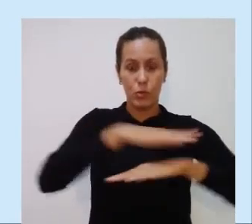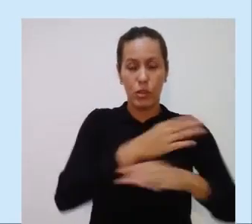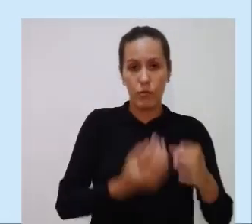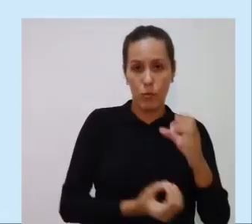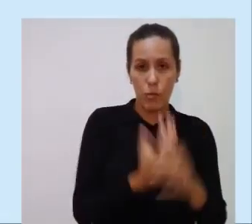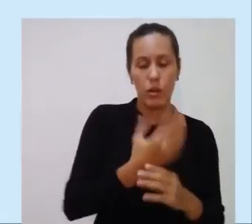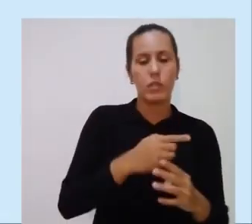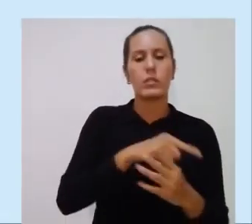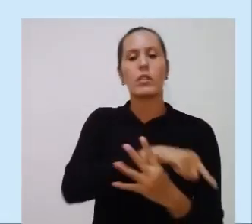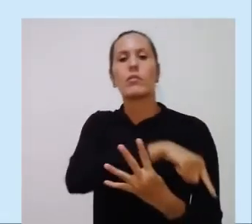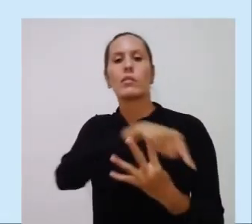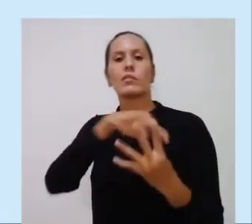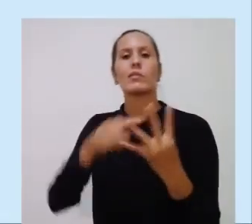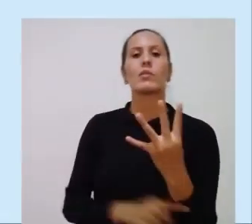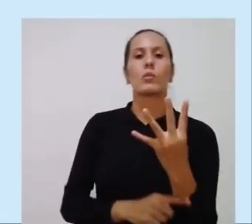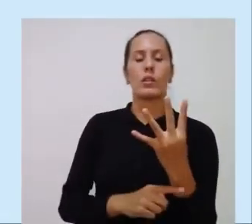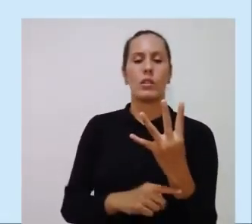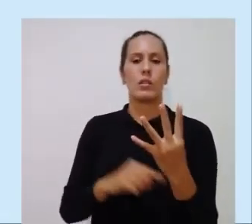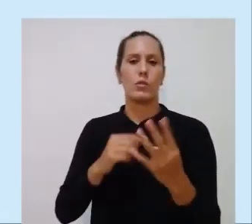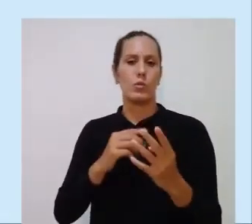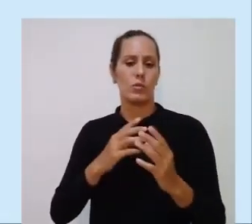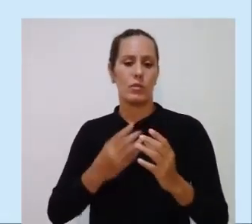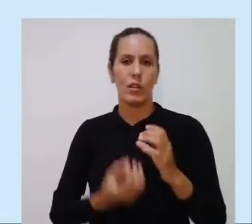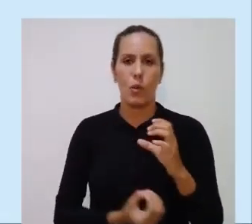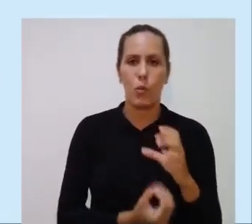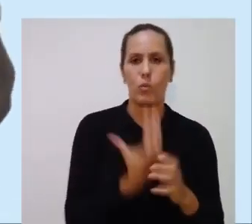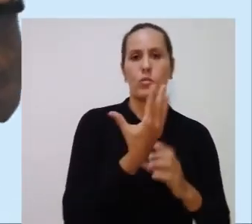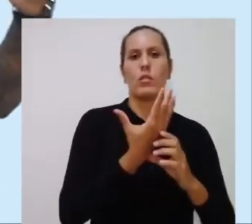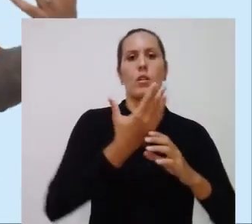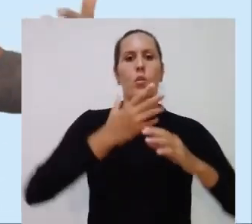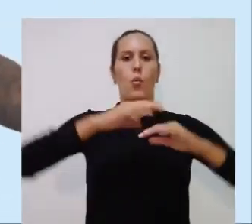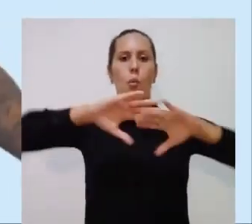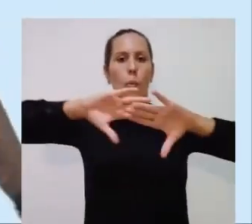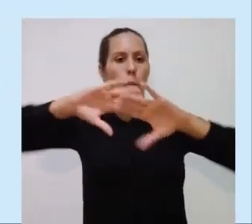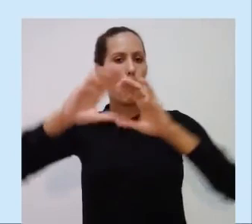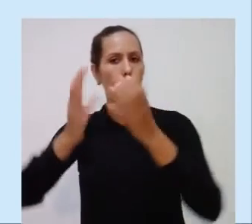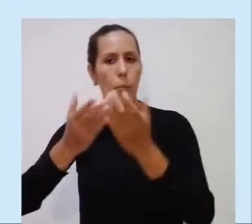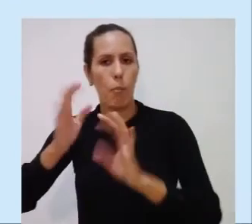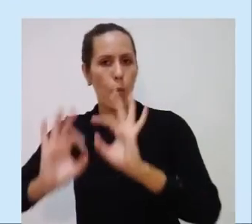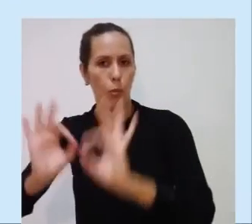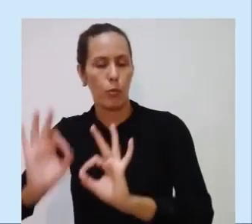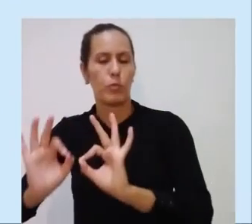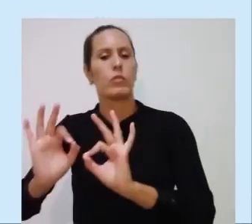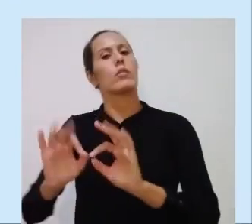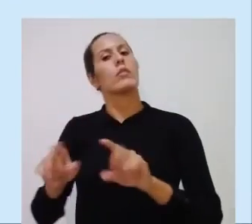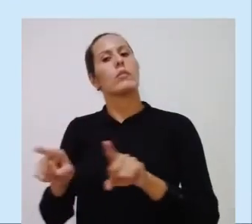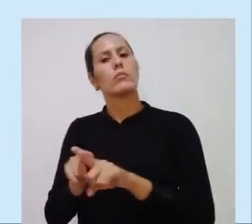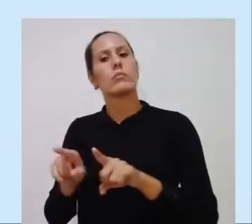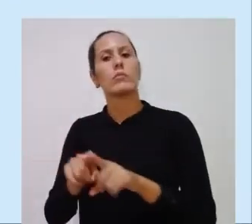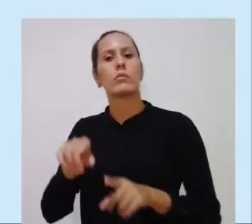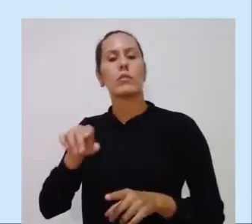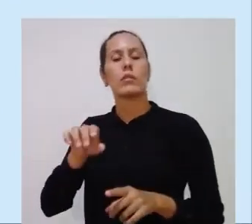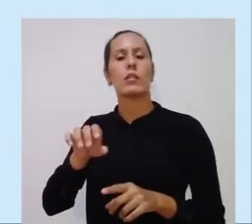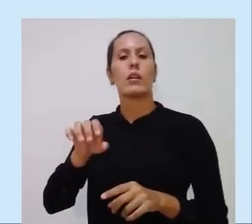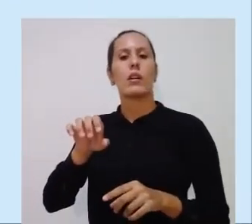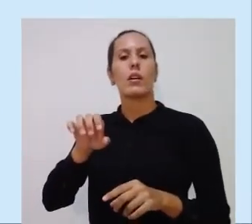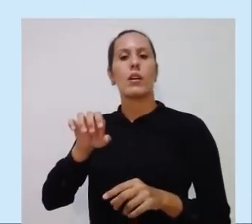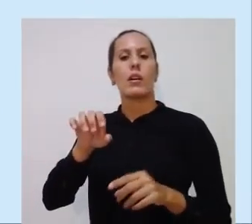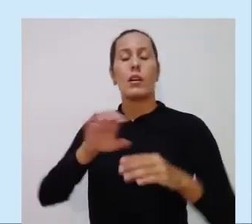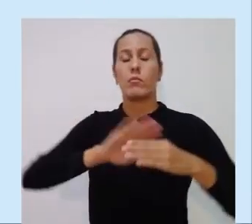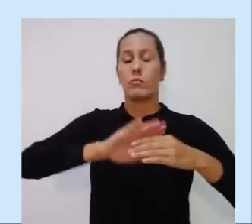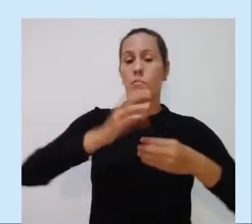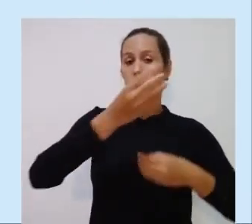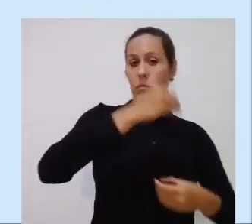formações principais. Tá? Então, esse processo de construção, esse processo de modelagem, ou seja, esse processo endógeno ou